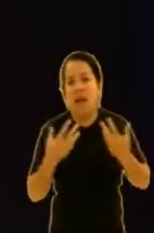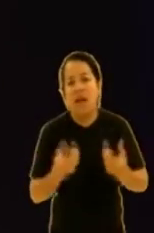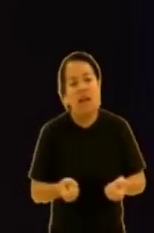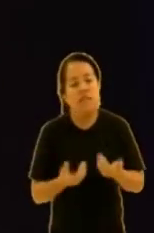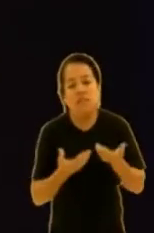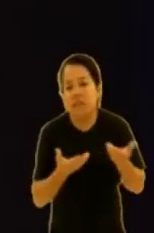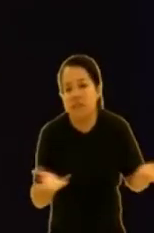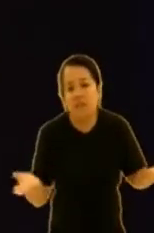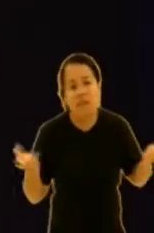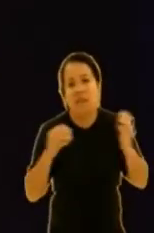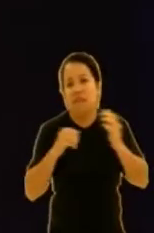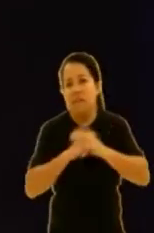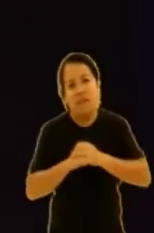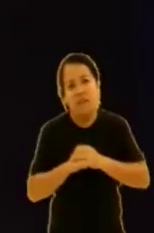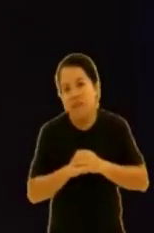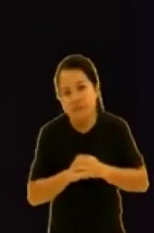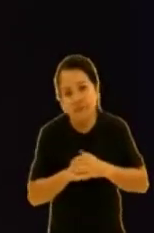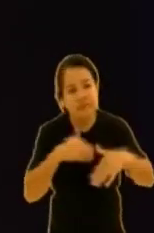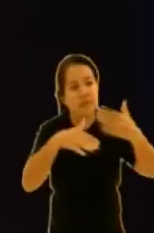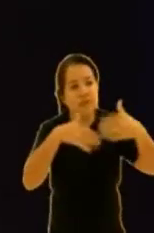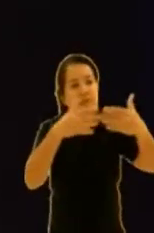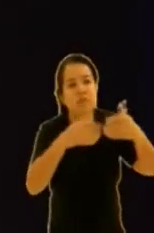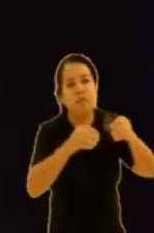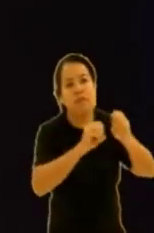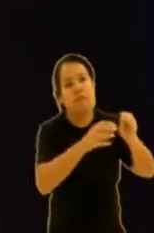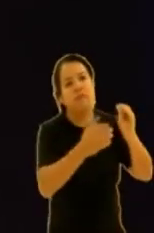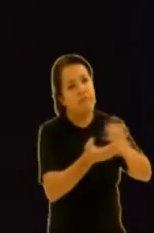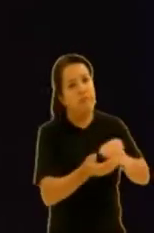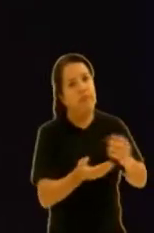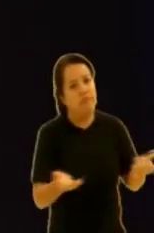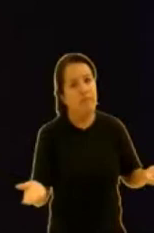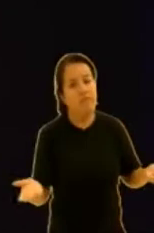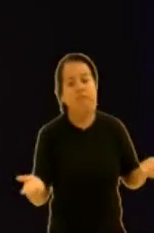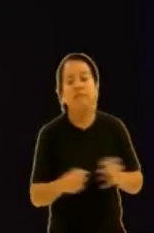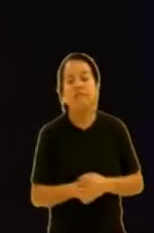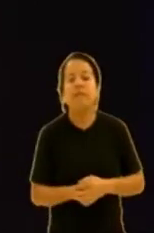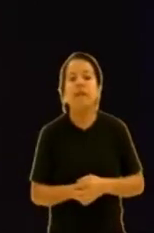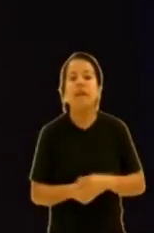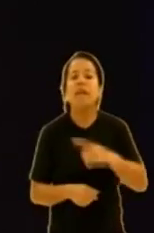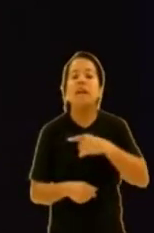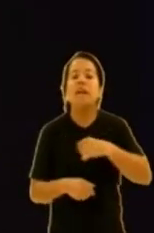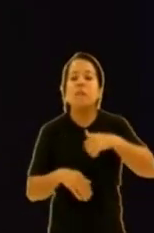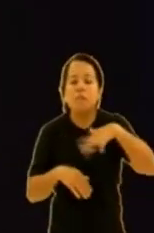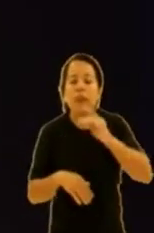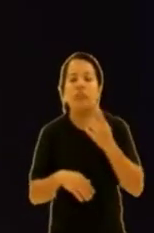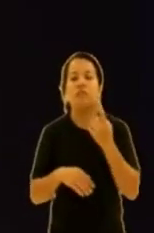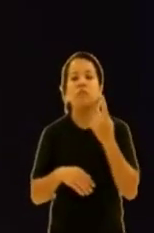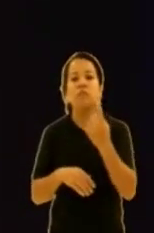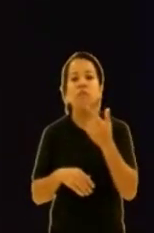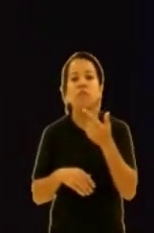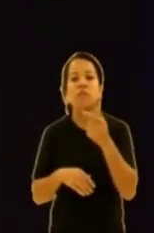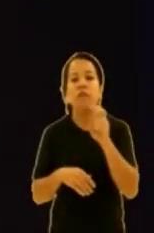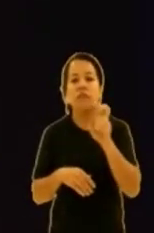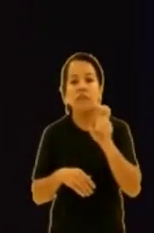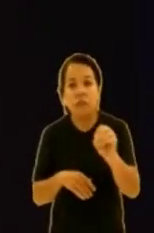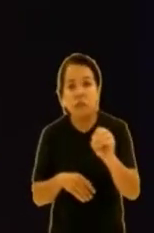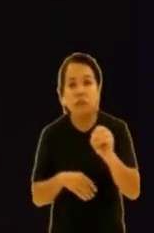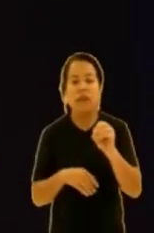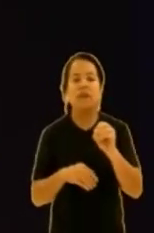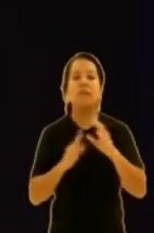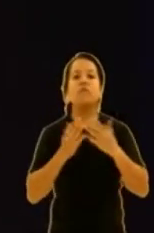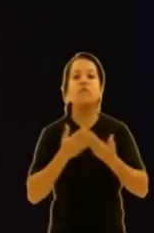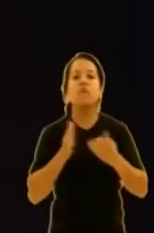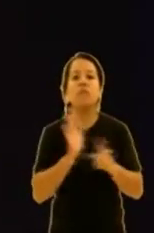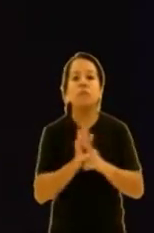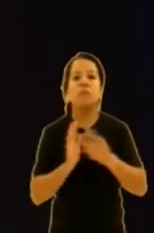aceitável em desenvolvimento na educação. Nós já temos mais de 1.750 das nossas creches